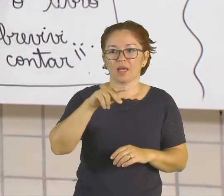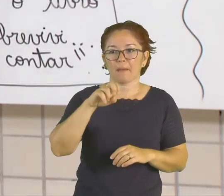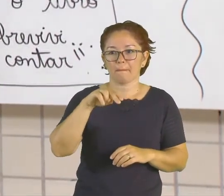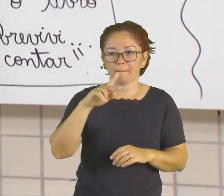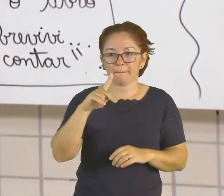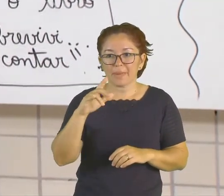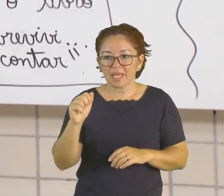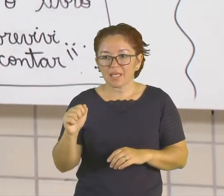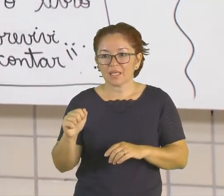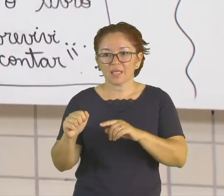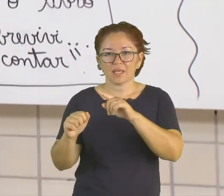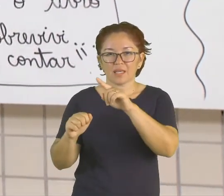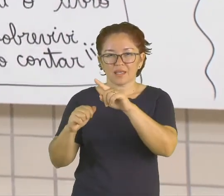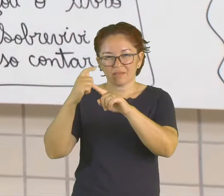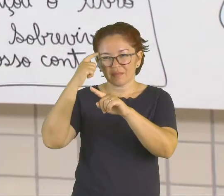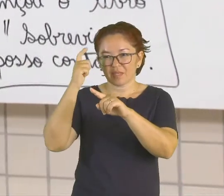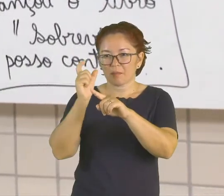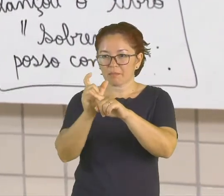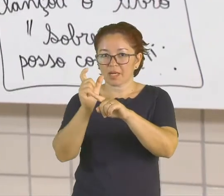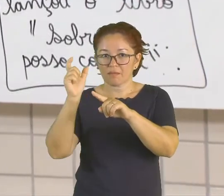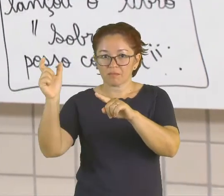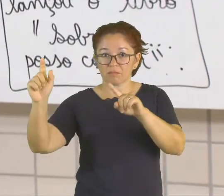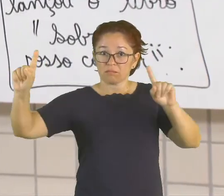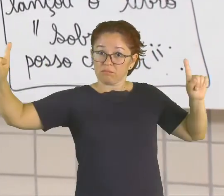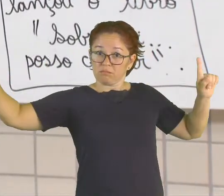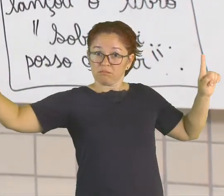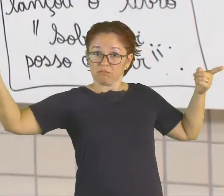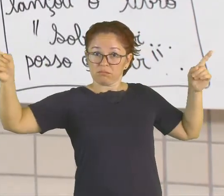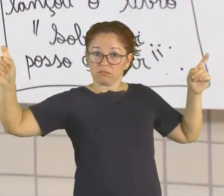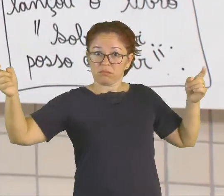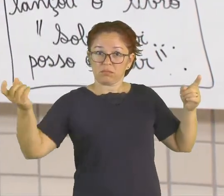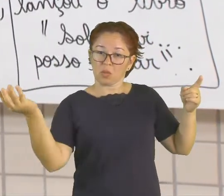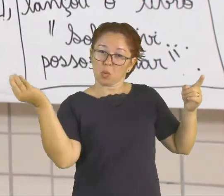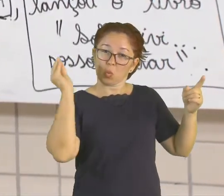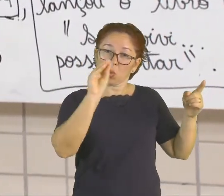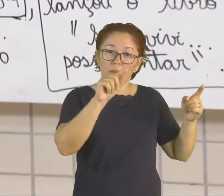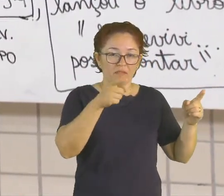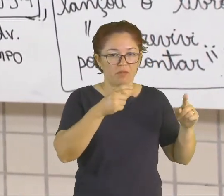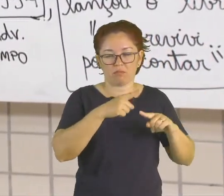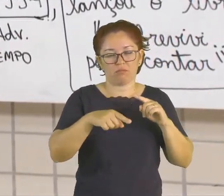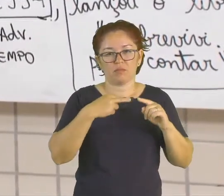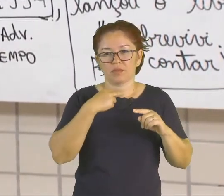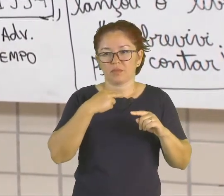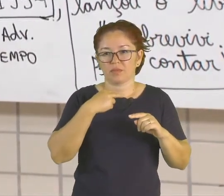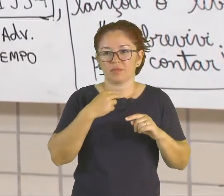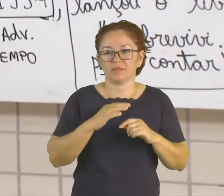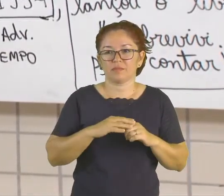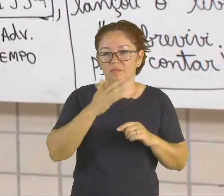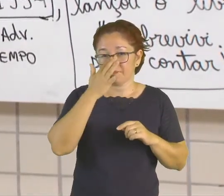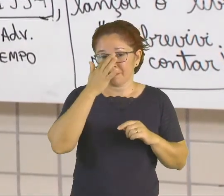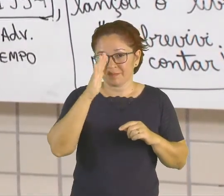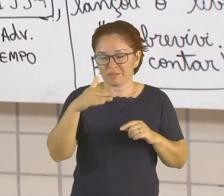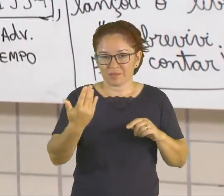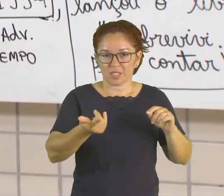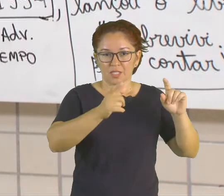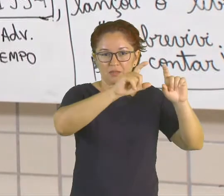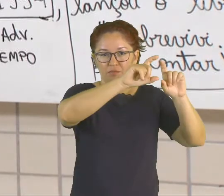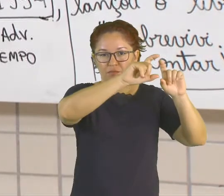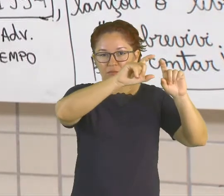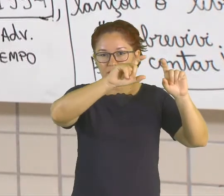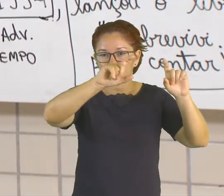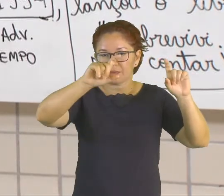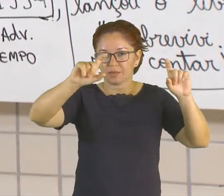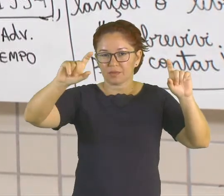né? É o complemento dessa oração. Então, quando a gente tem esse discurso, né, esse enunciado completo, que nós